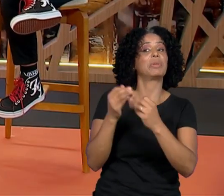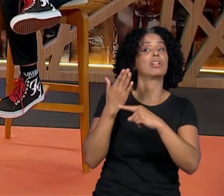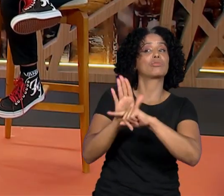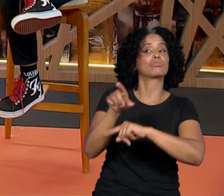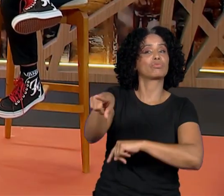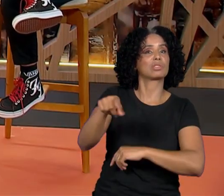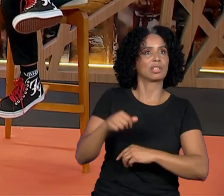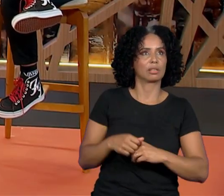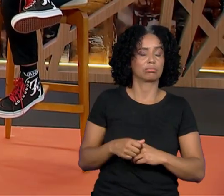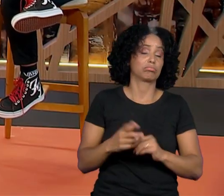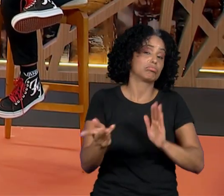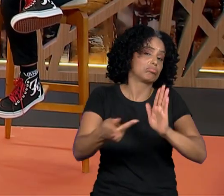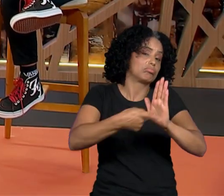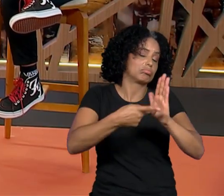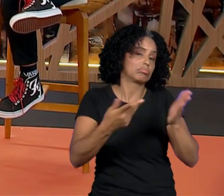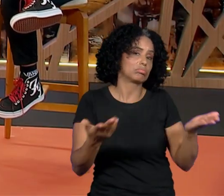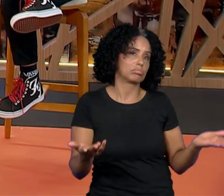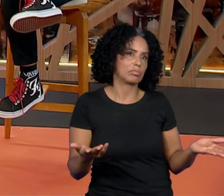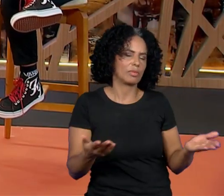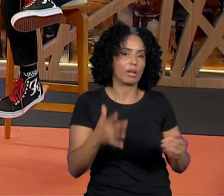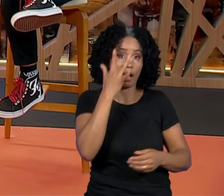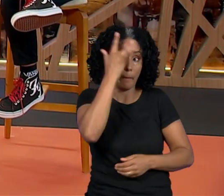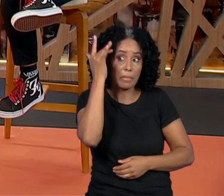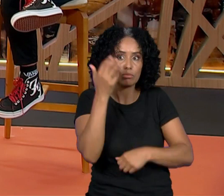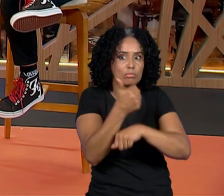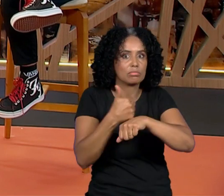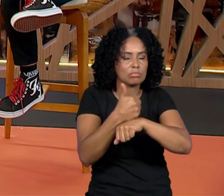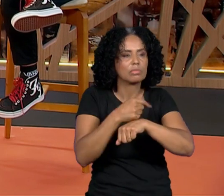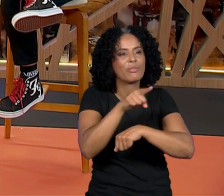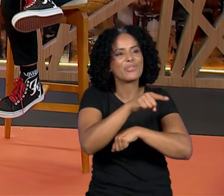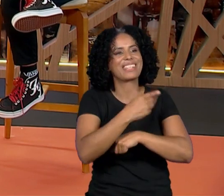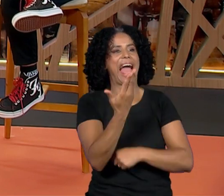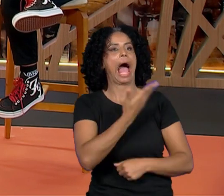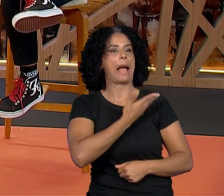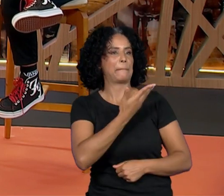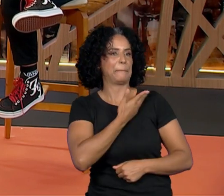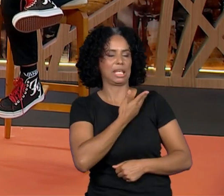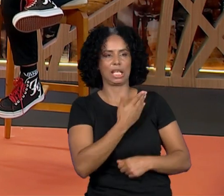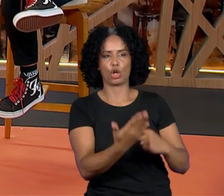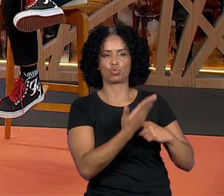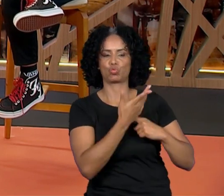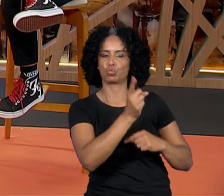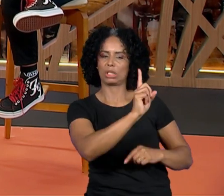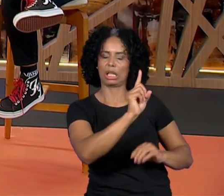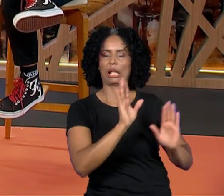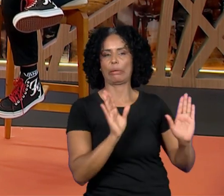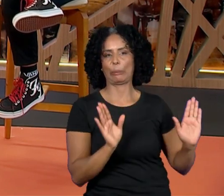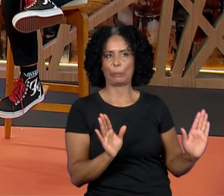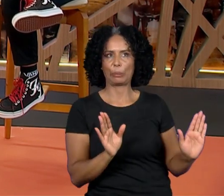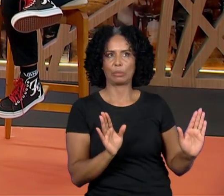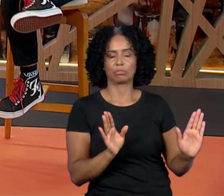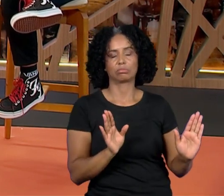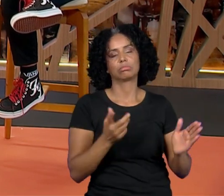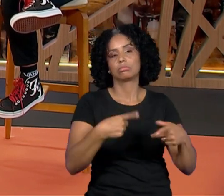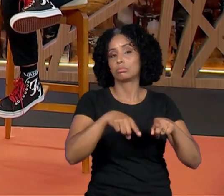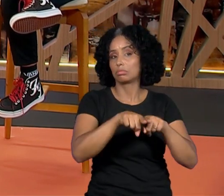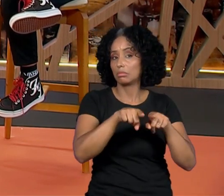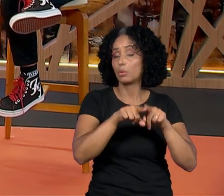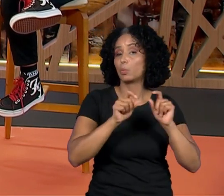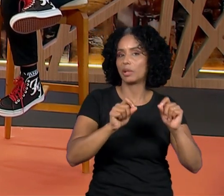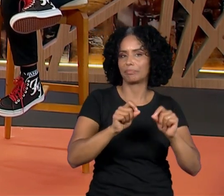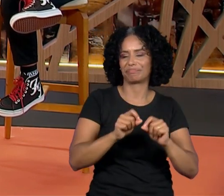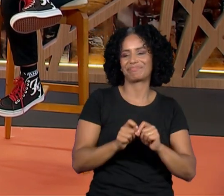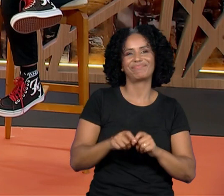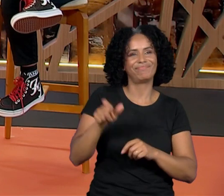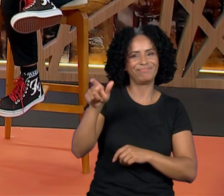trabalho mesmo, de ser um profissional. Porque você é minha ajudante, você é minha amiga. E a nossa função também, enquanto doméstica, a gente tem que também colocar que a gente acaba